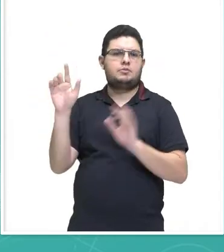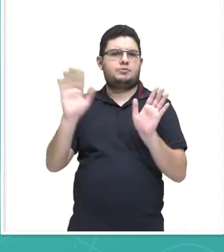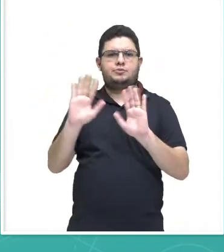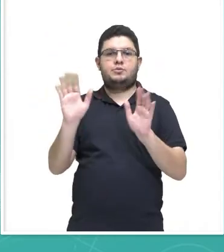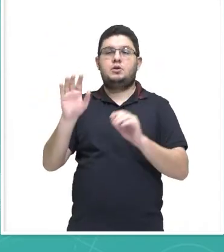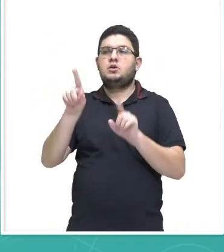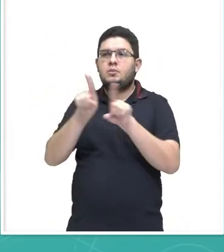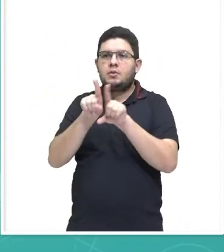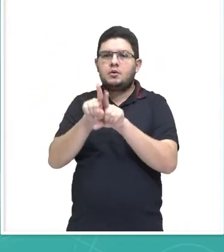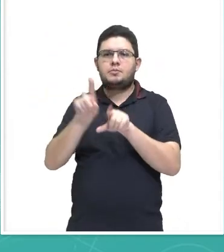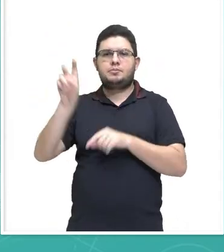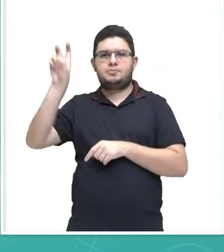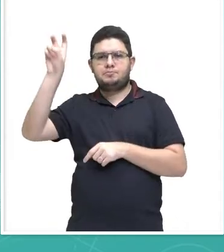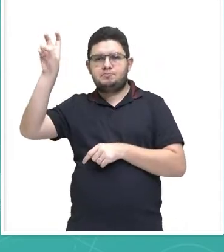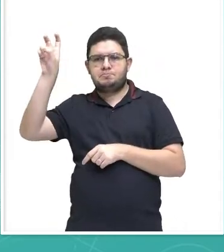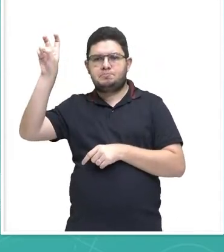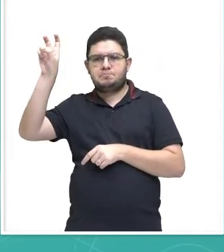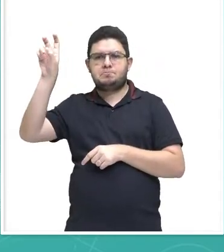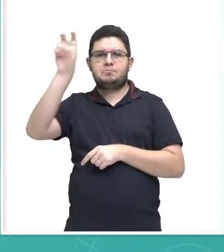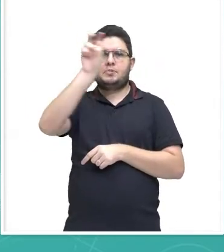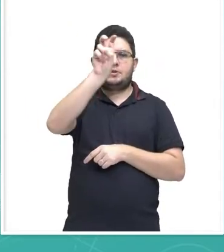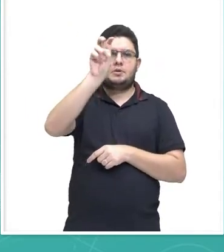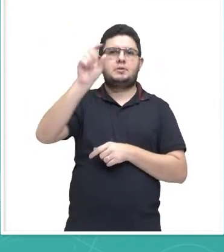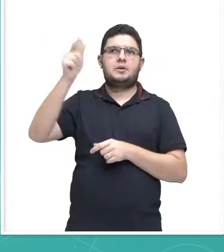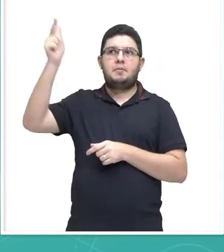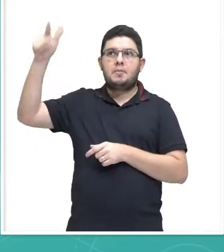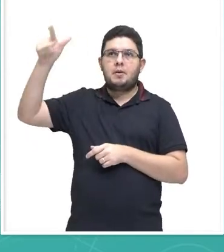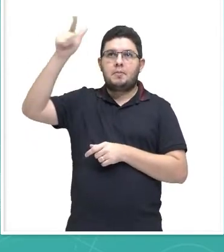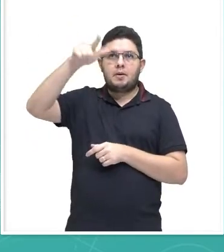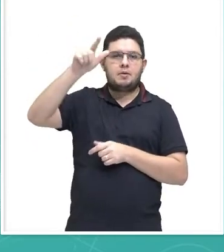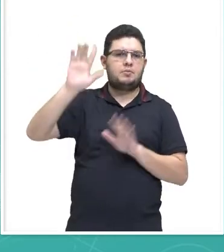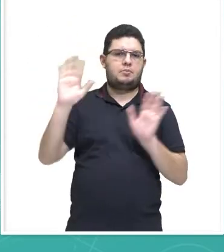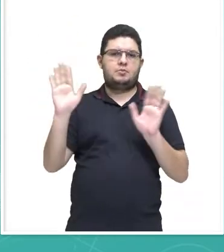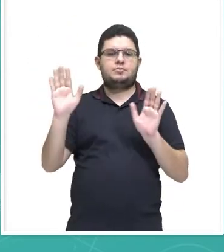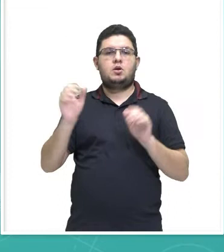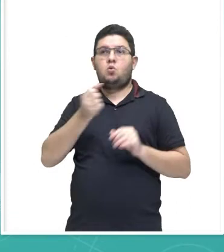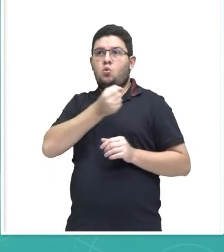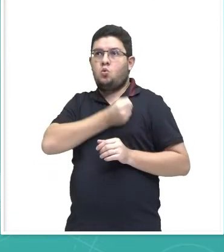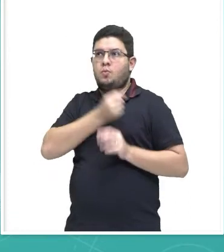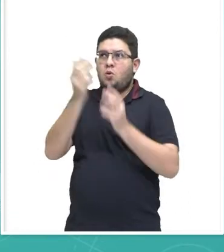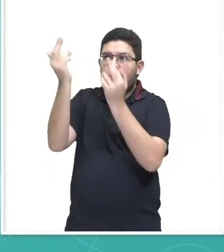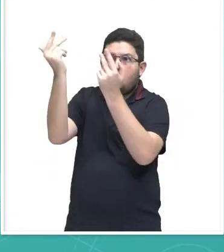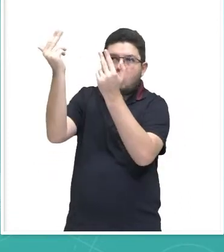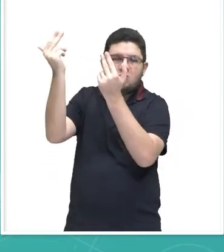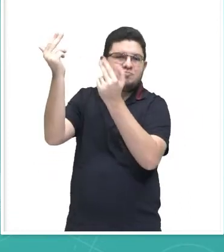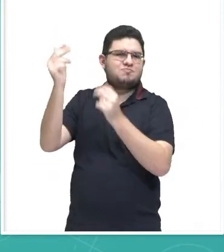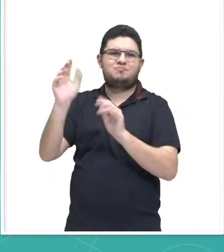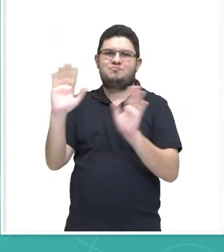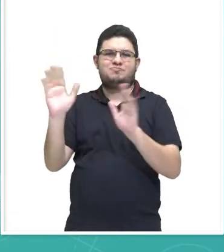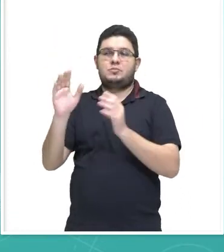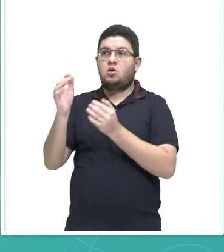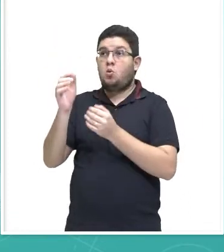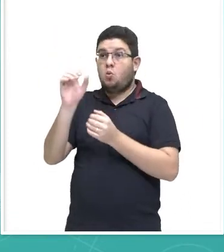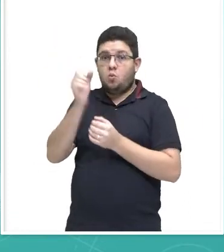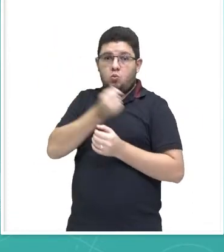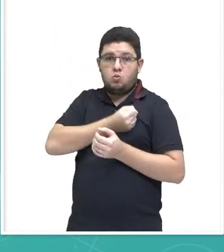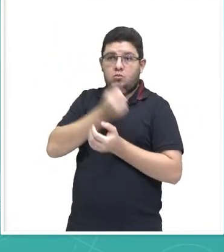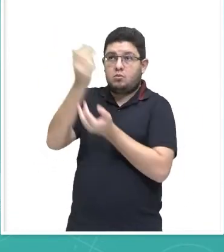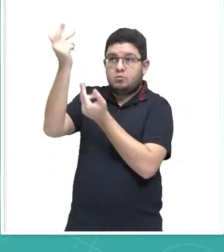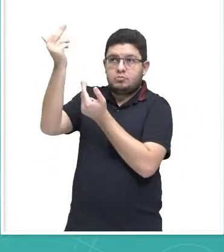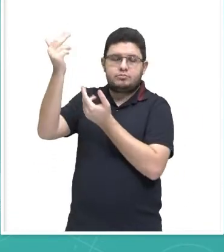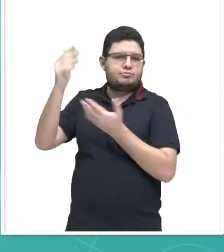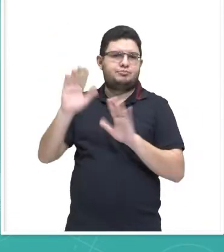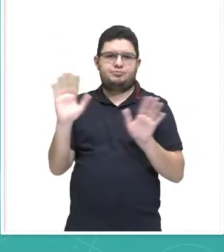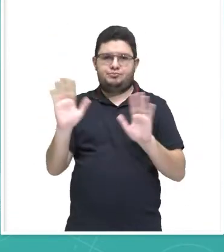tanto dentro do quadrado, quanto na vertical e na horizontal. Vamos fazer um teste? A gente vai começar olhando para